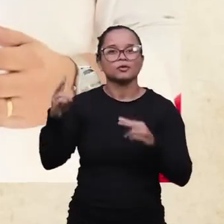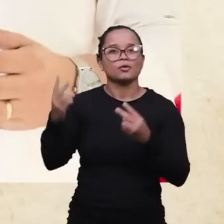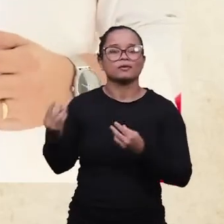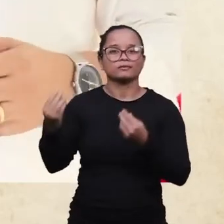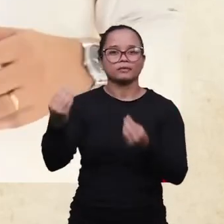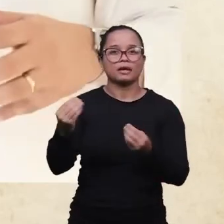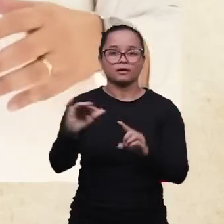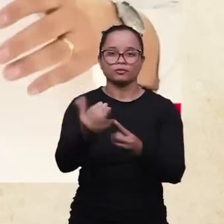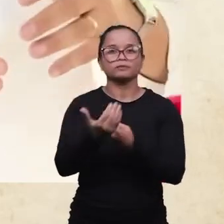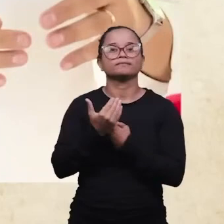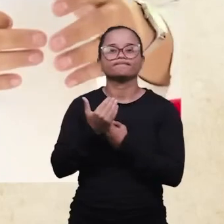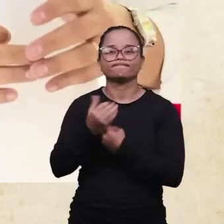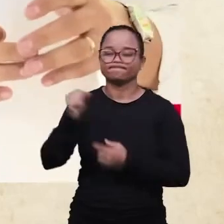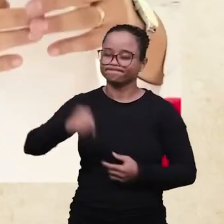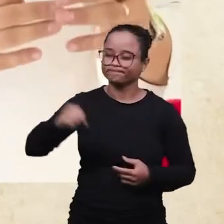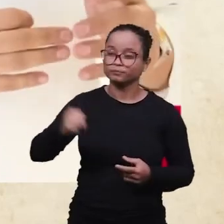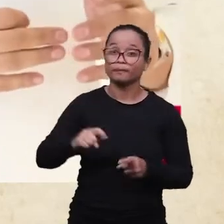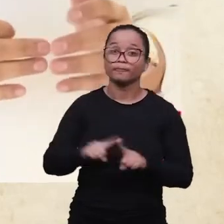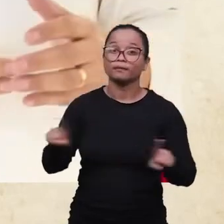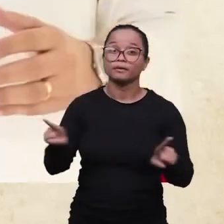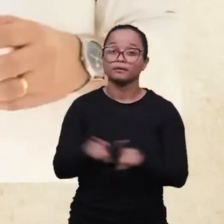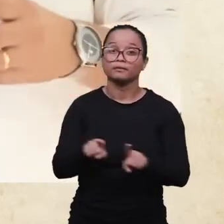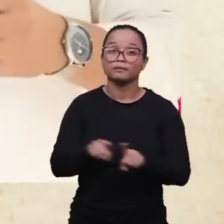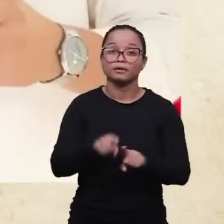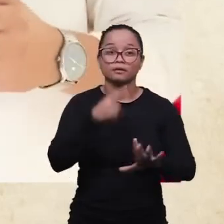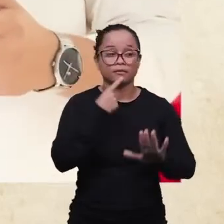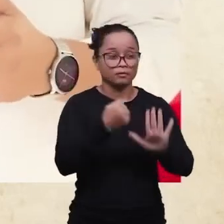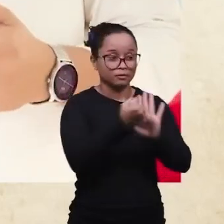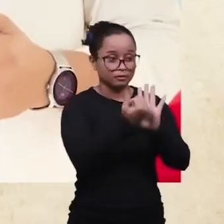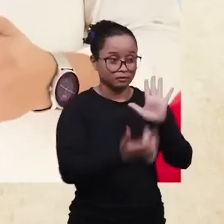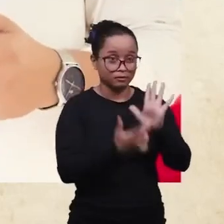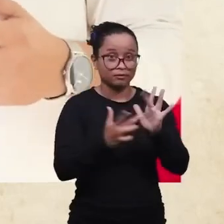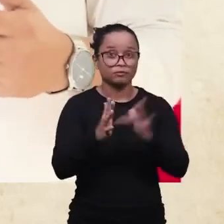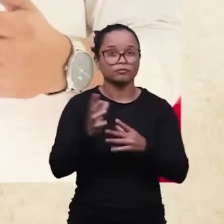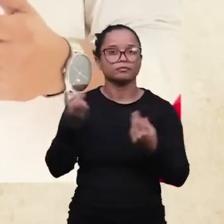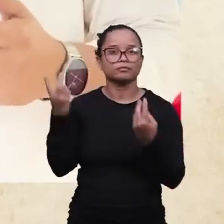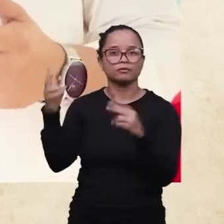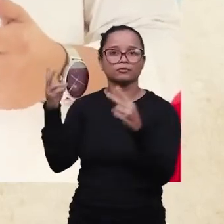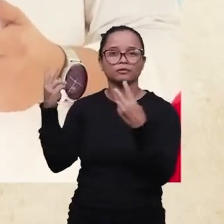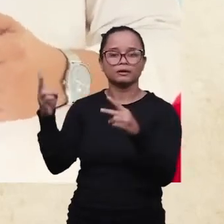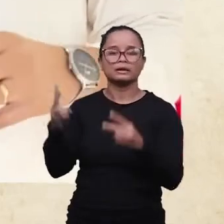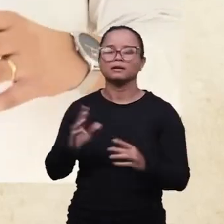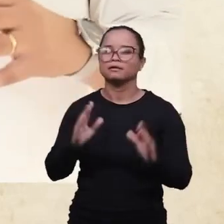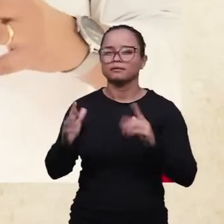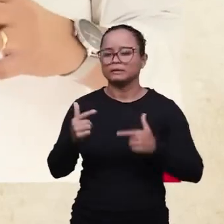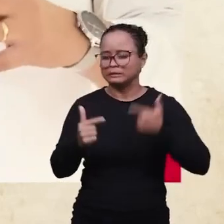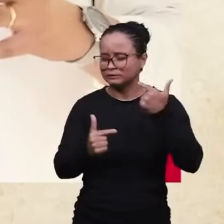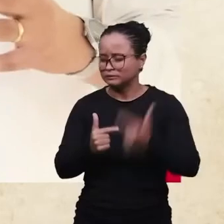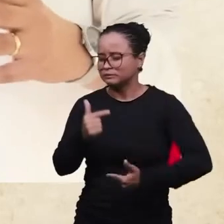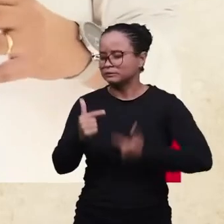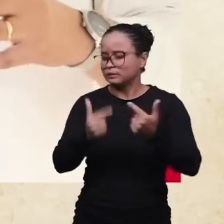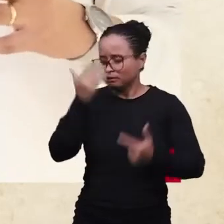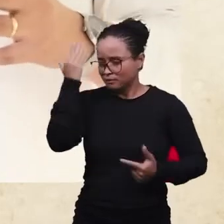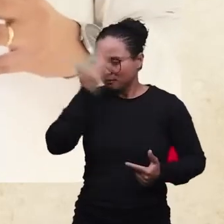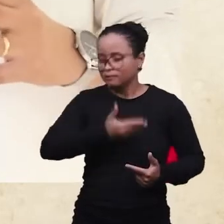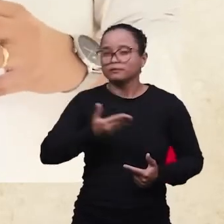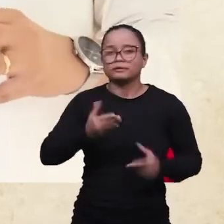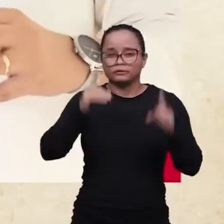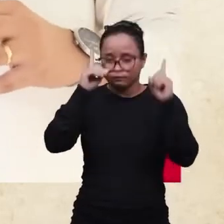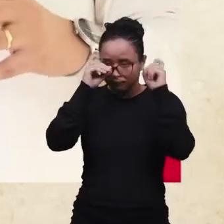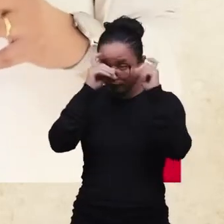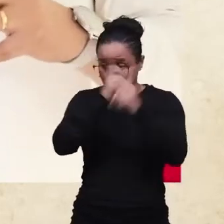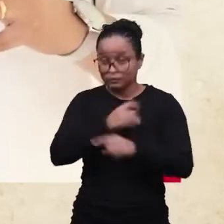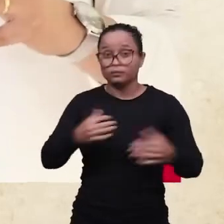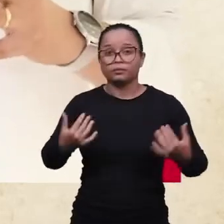vitória. O sangue do Cordeiro é proteção? É, mas o sangue do Cordeiro é vitória. Nos seus momentos de lutas, de